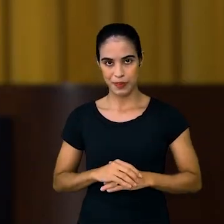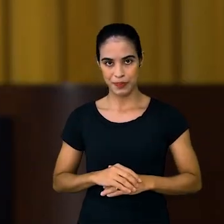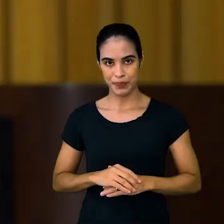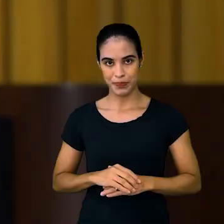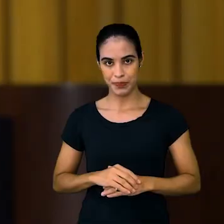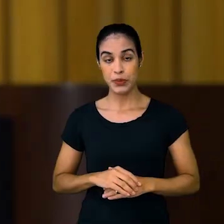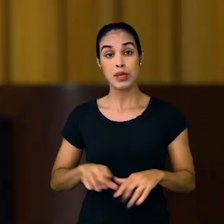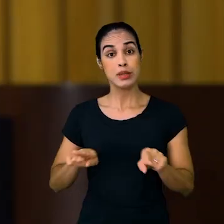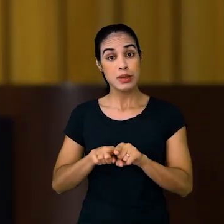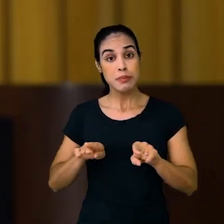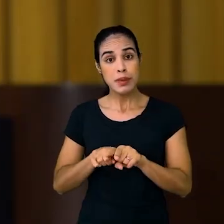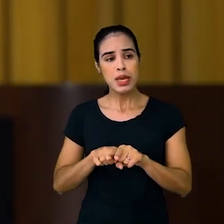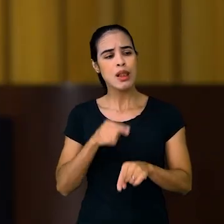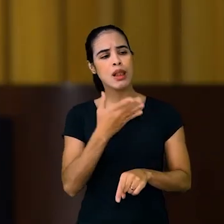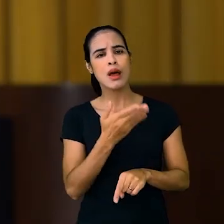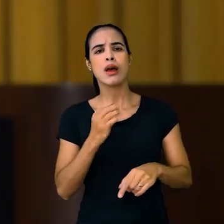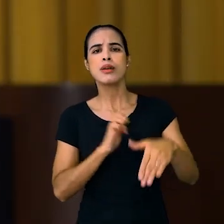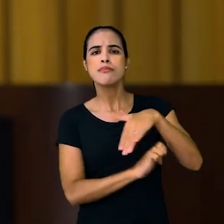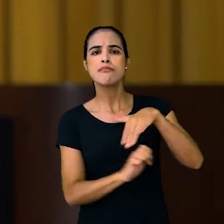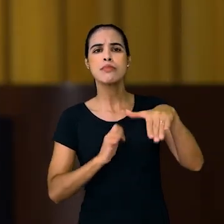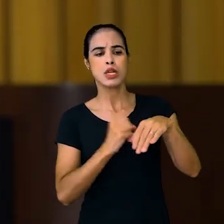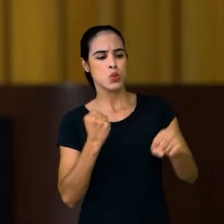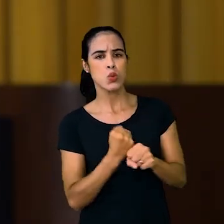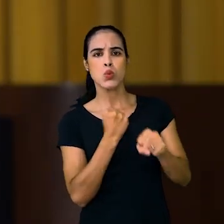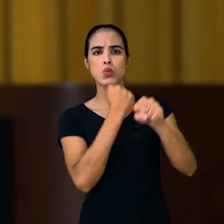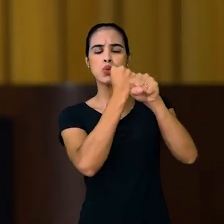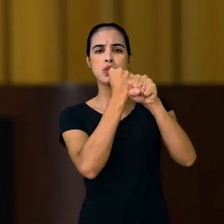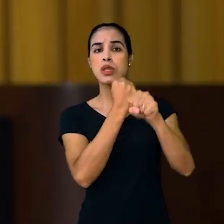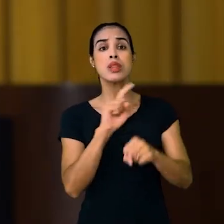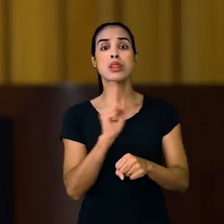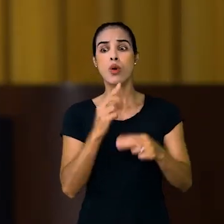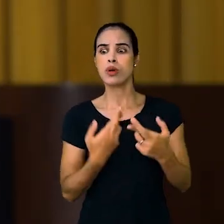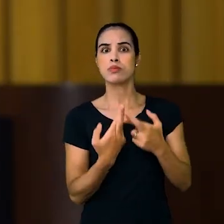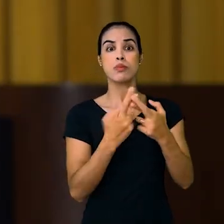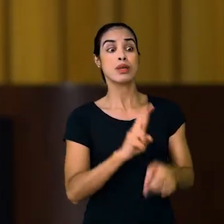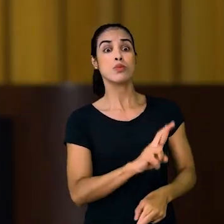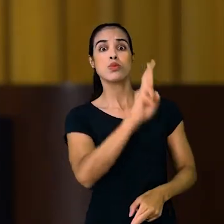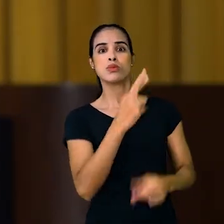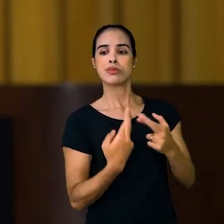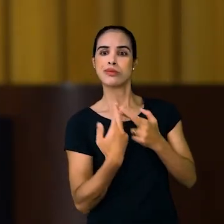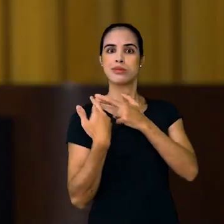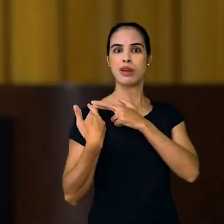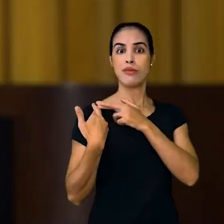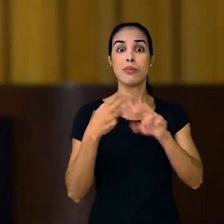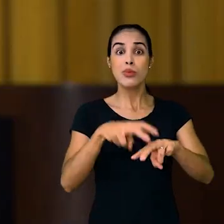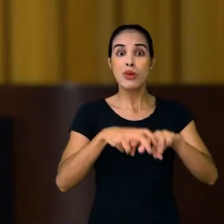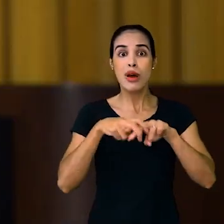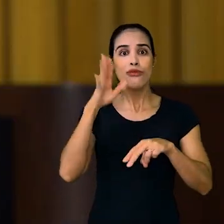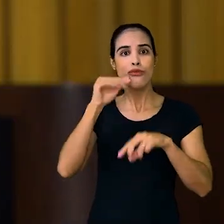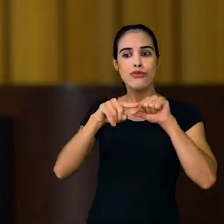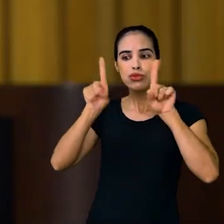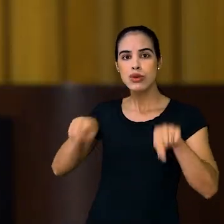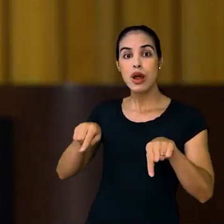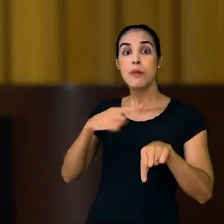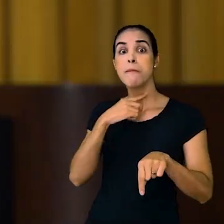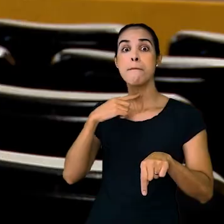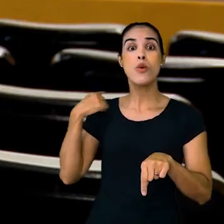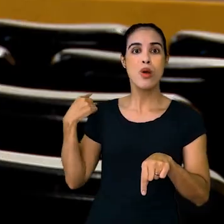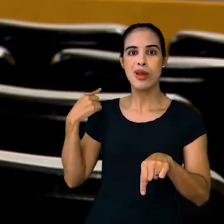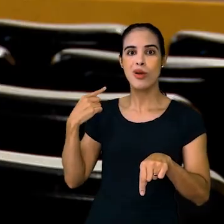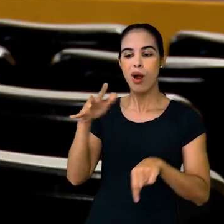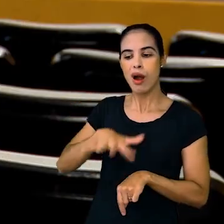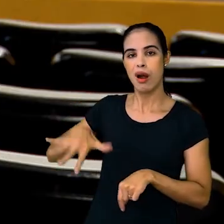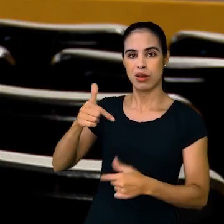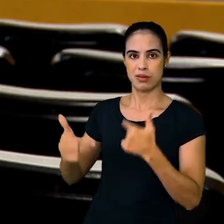nesta edição por que uma construtora não foi responsabilizada pela morte de um encarregado em canteiro de obras. Renata Gorga.